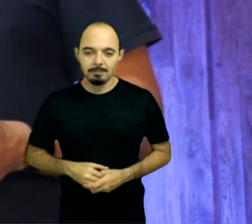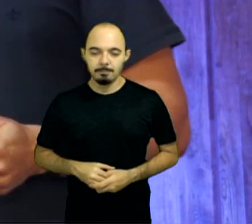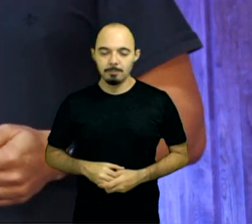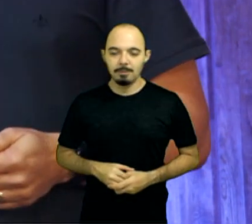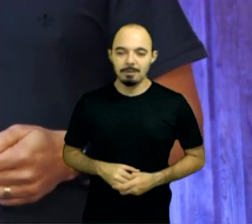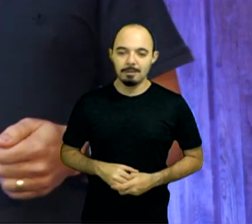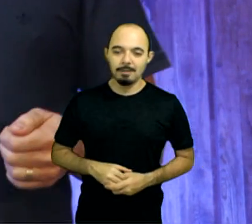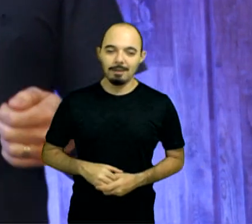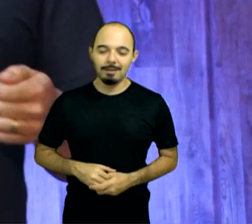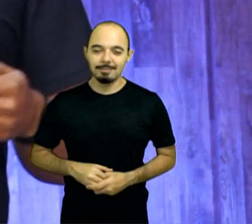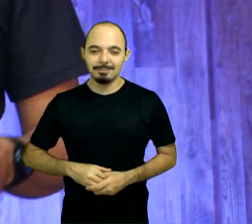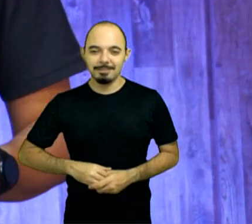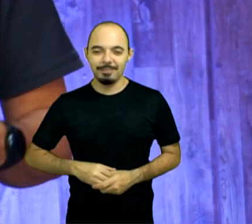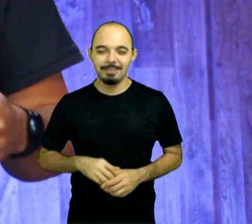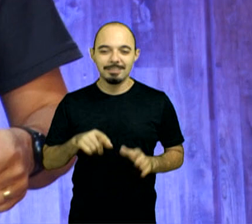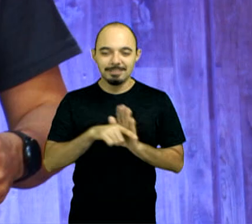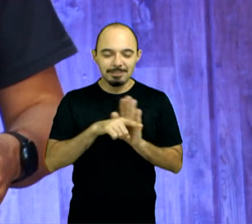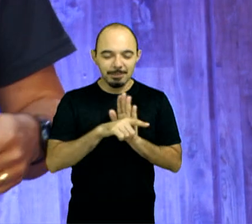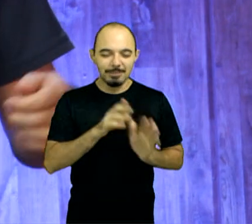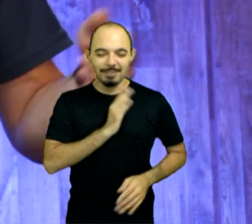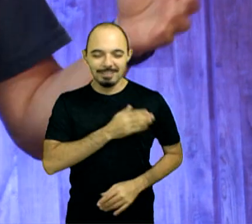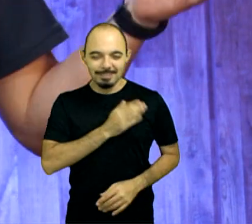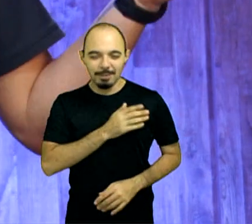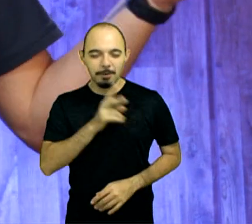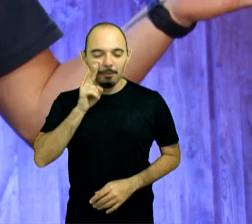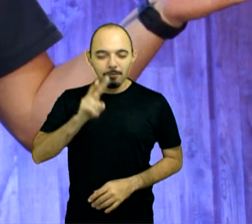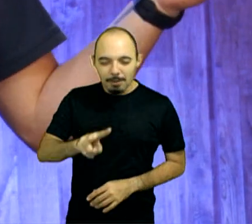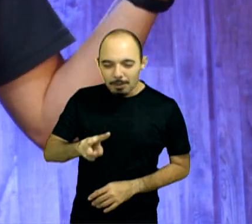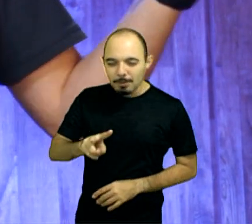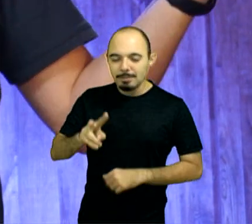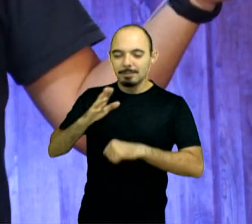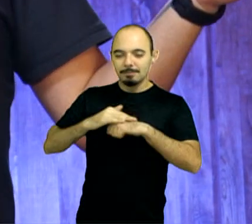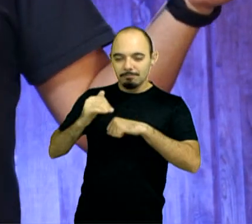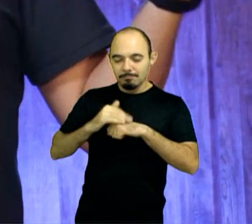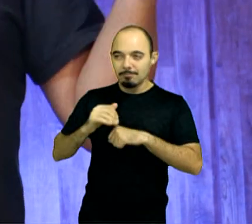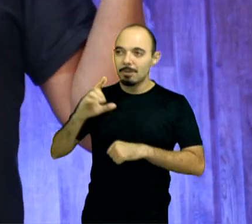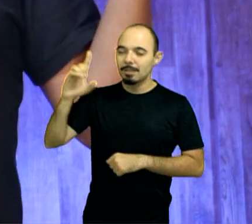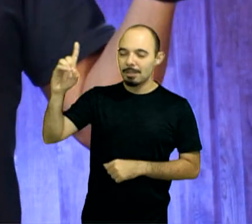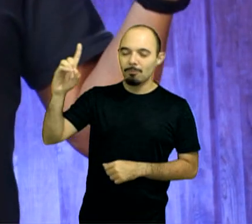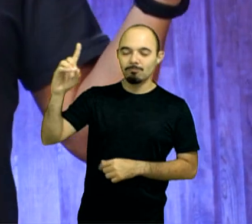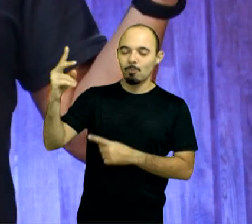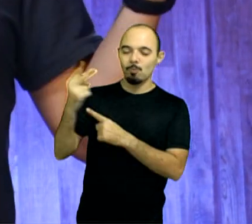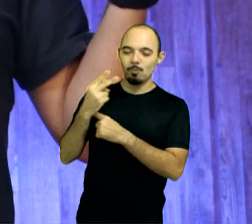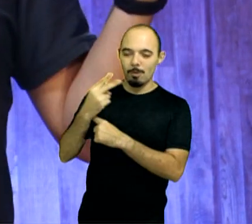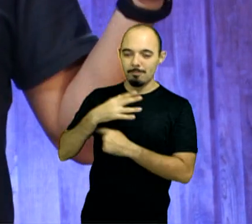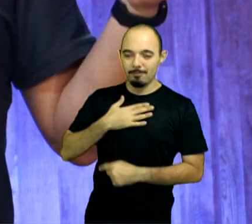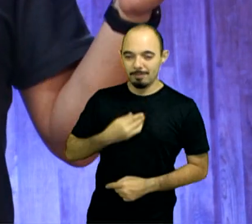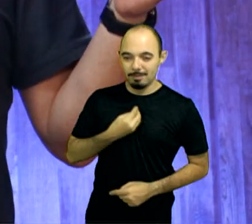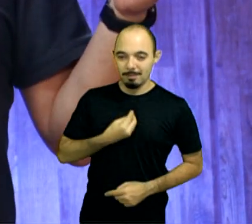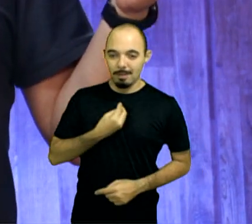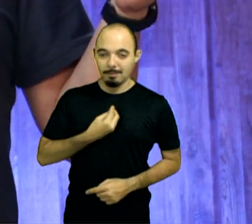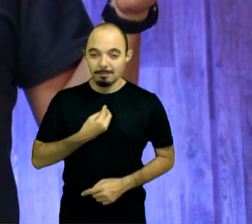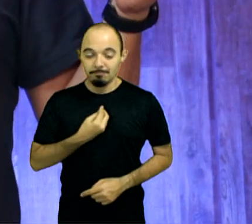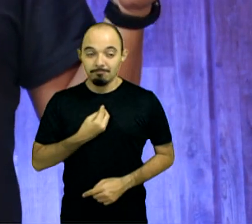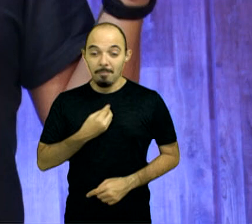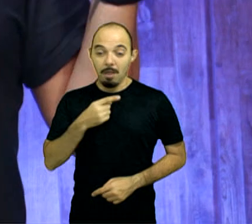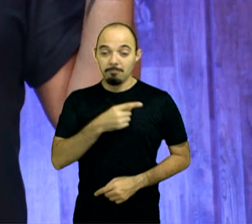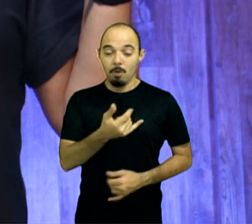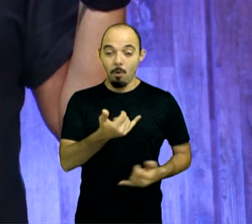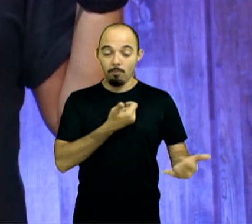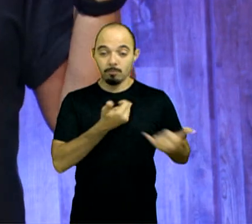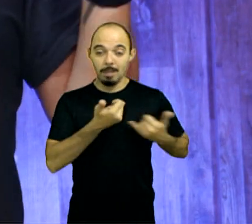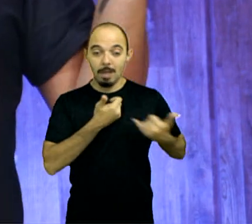de Deus nessa hora de estar servindo, de estar buscando, porque o Marcelo falava muito dos milagres dele, eu olhava e falava, não entendia, falava assim,